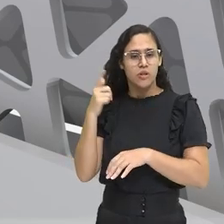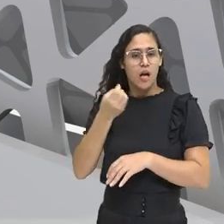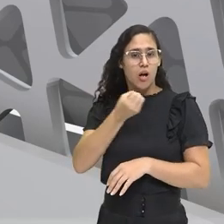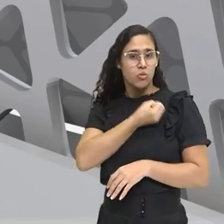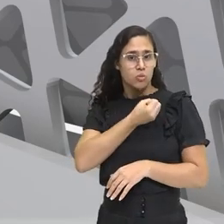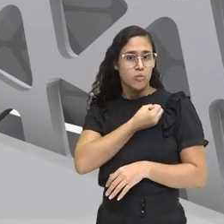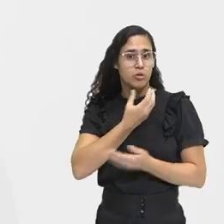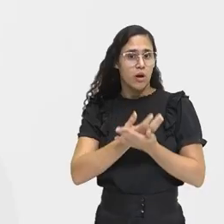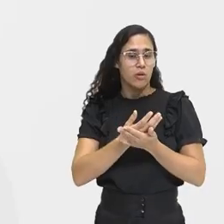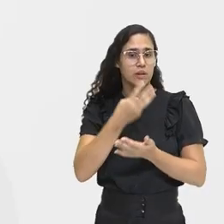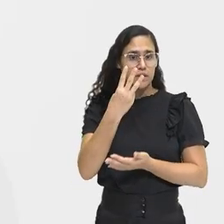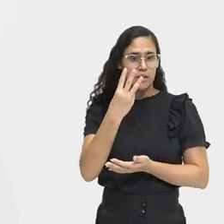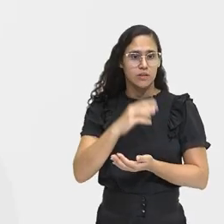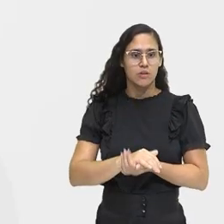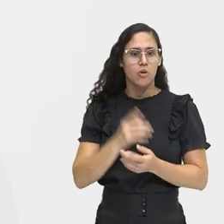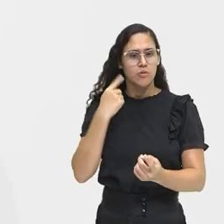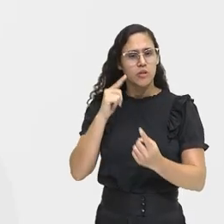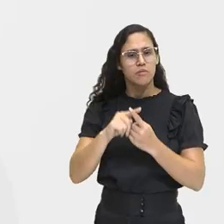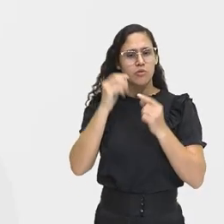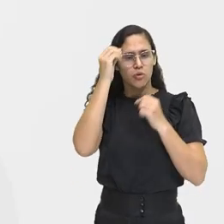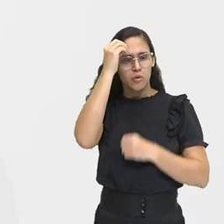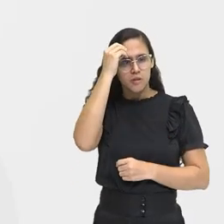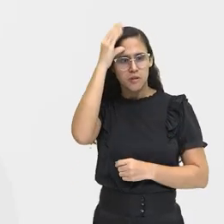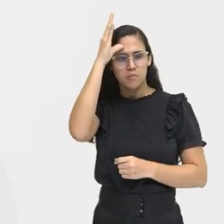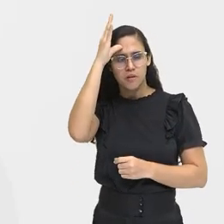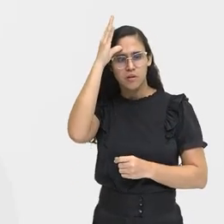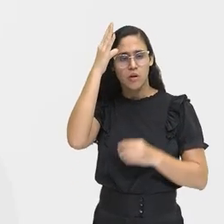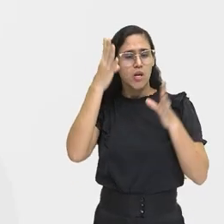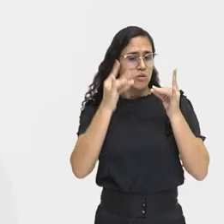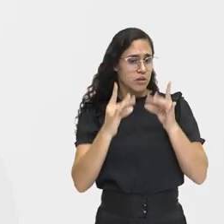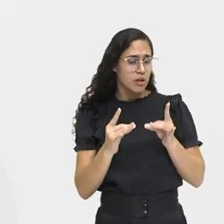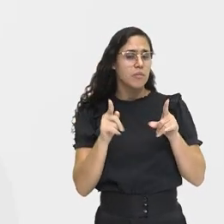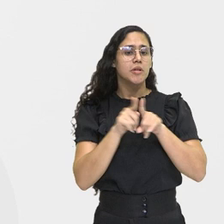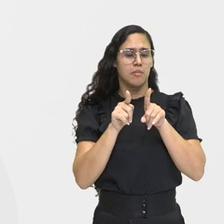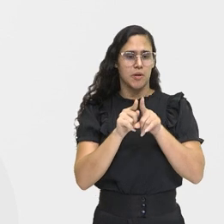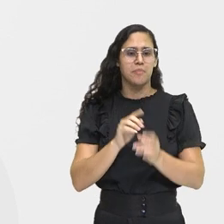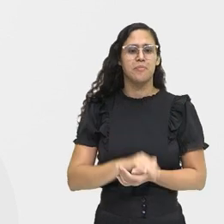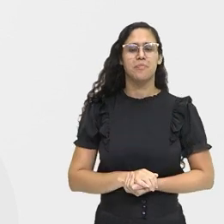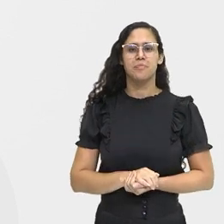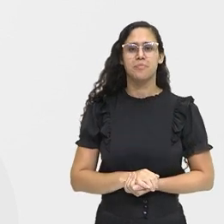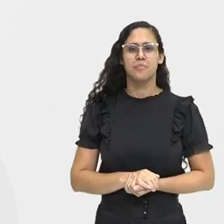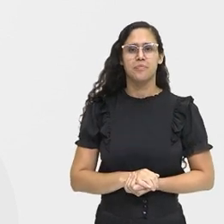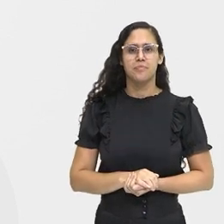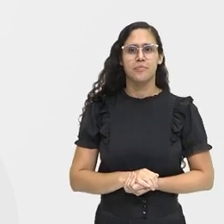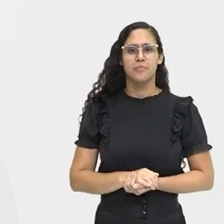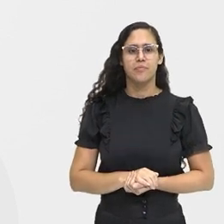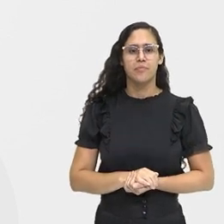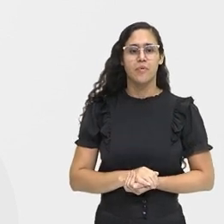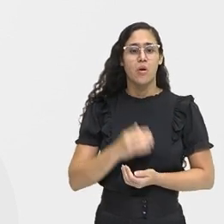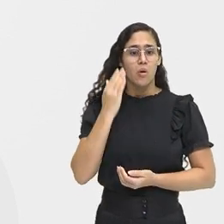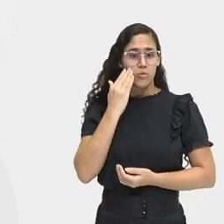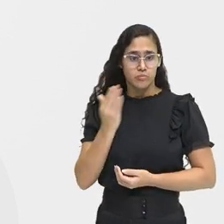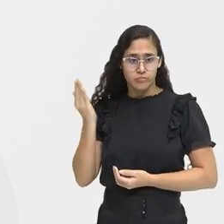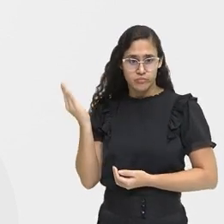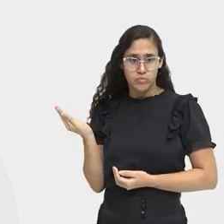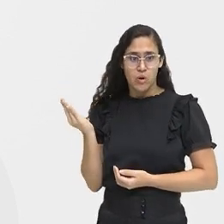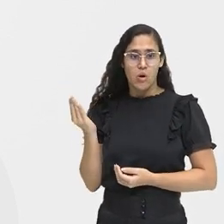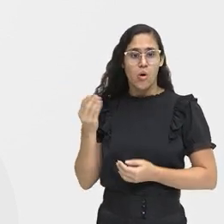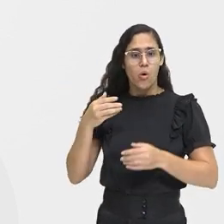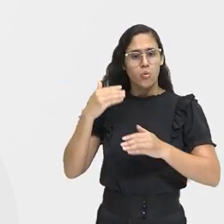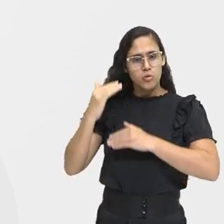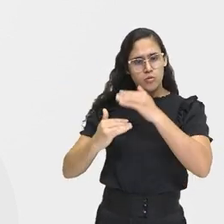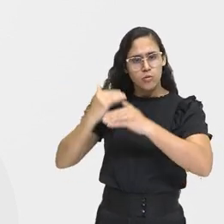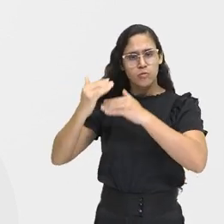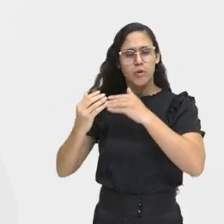a gente vai observar o nosso objeto de conhecimento e o detalhamento da nossa aula. Temos aí no objeto o desenvolvimento do